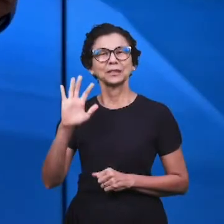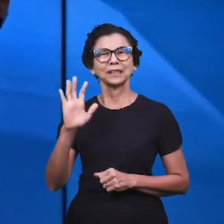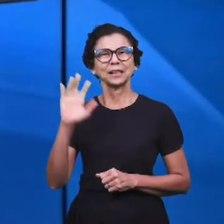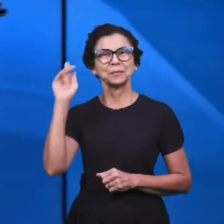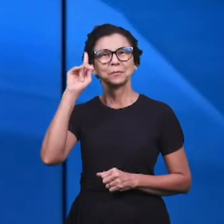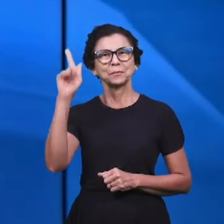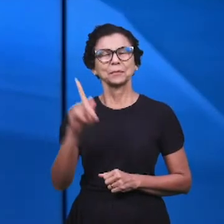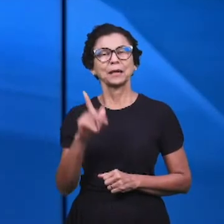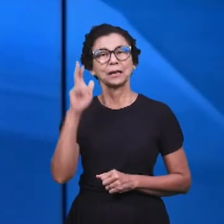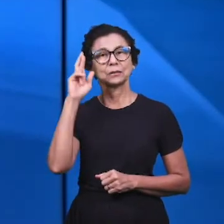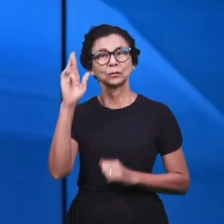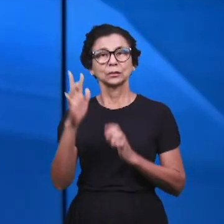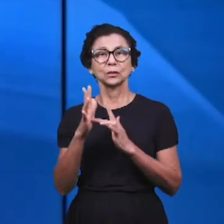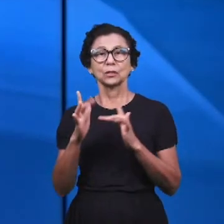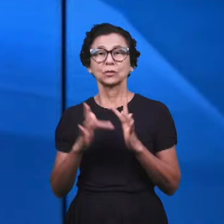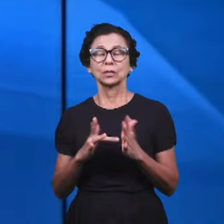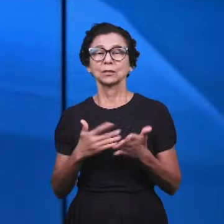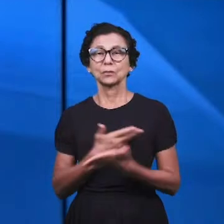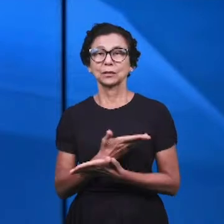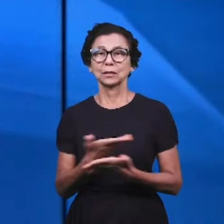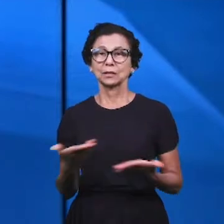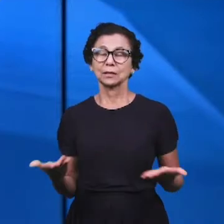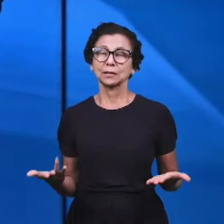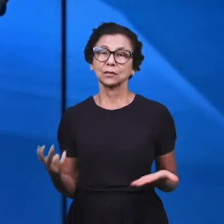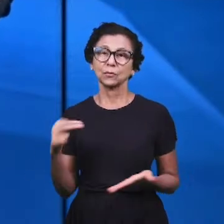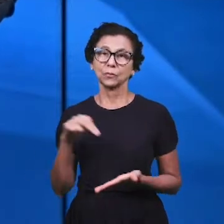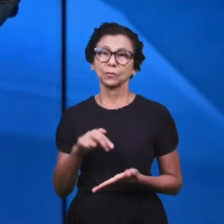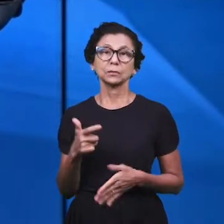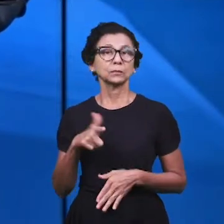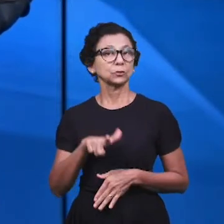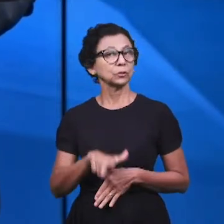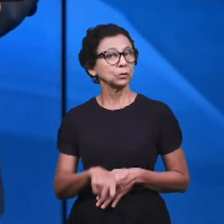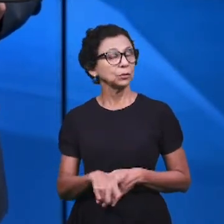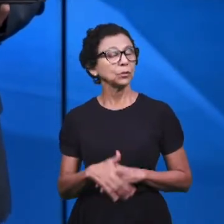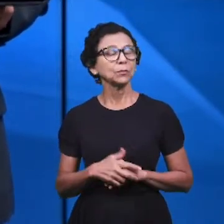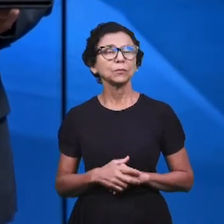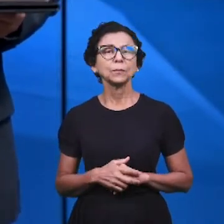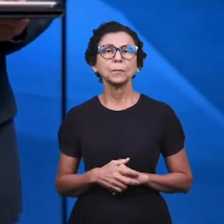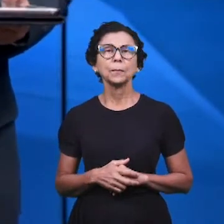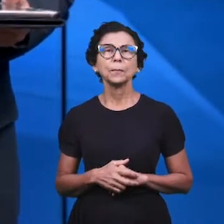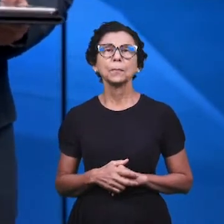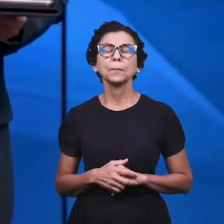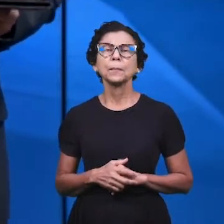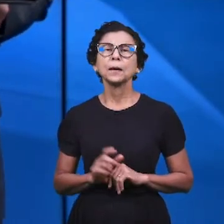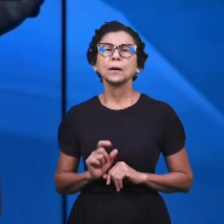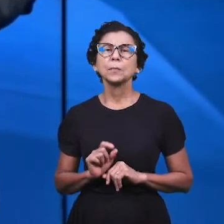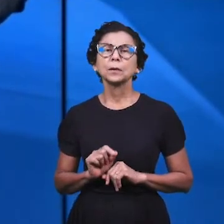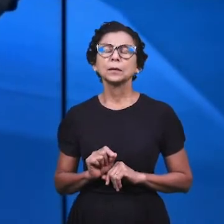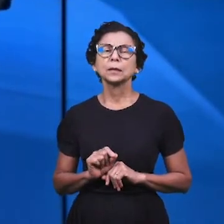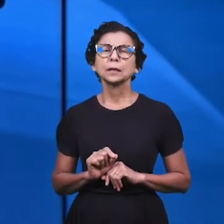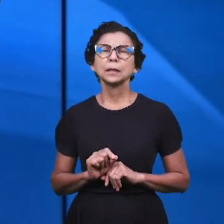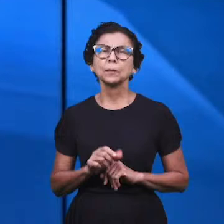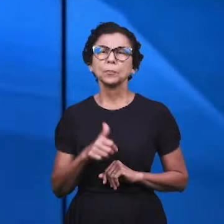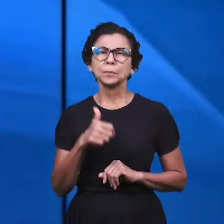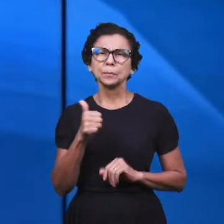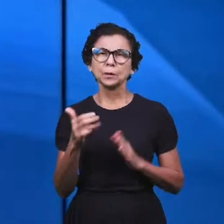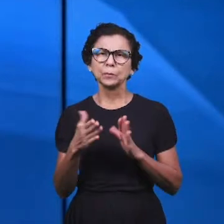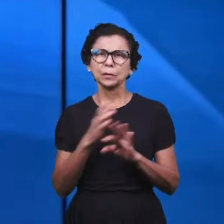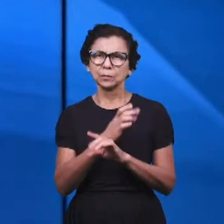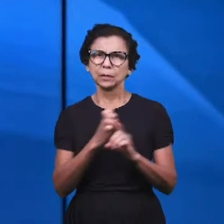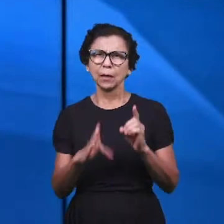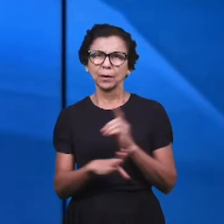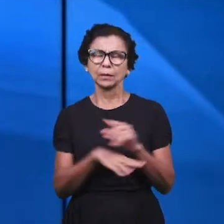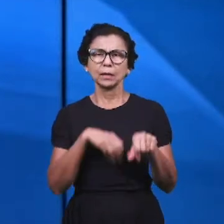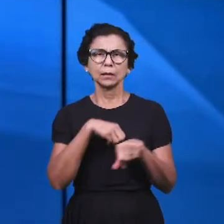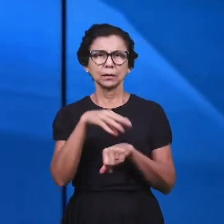eu quero cumprimentar a todos com a paz do Senhor Jesus. Estamos aqui mais uma vez para nós transmitirmos aquela primeira parte da Escola Bíblica Dominical